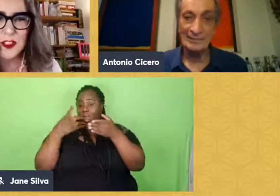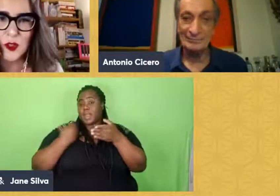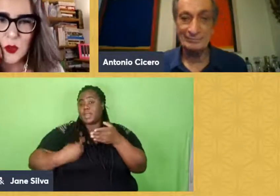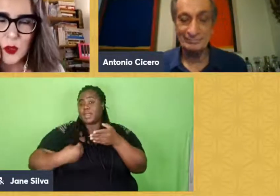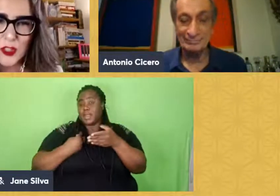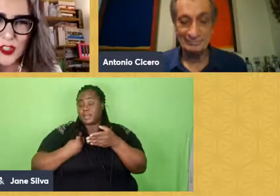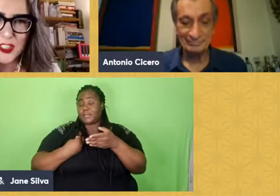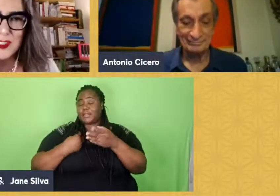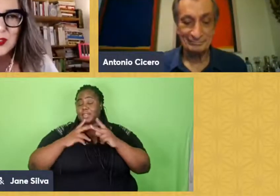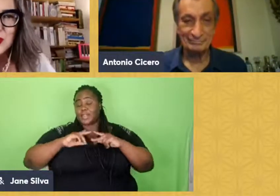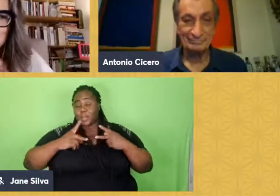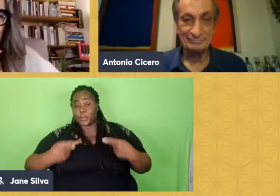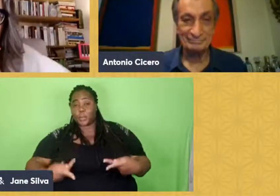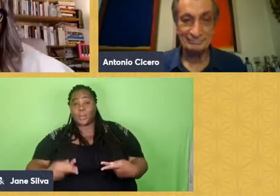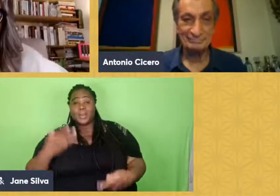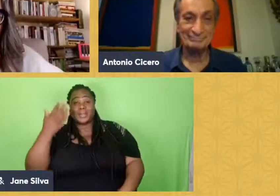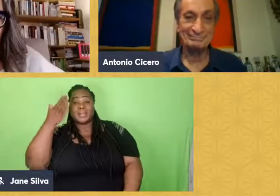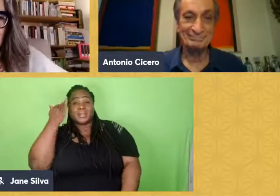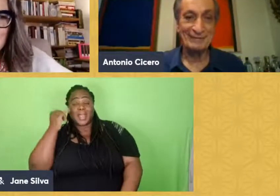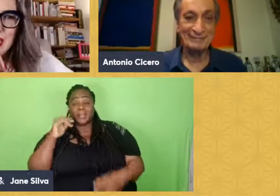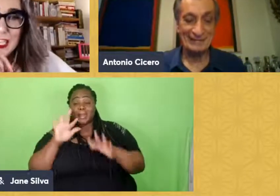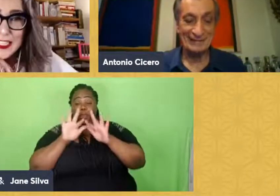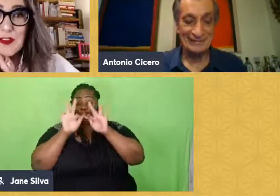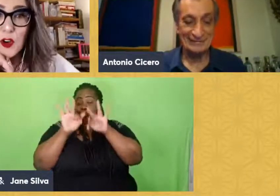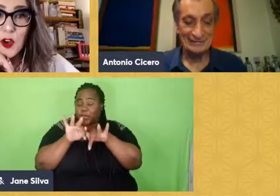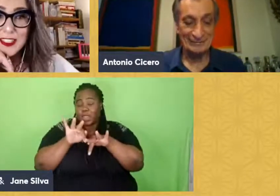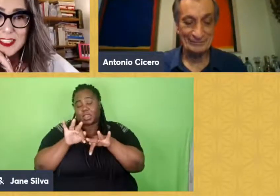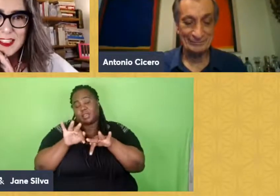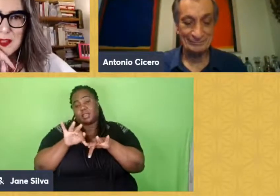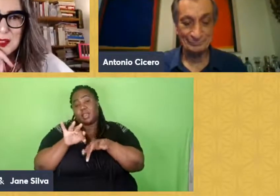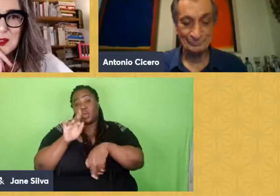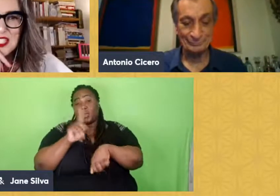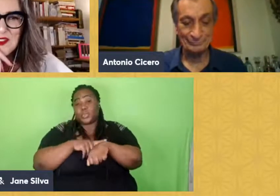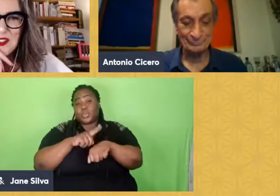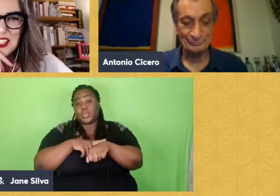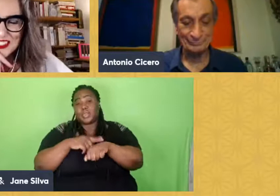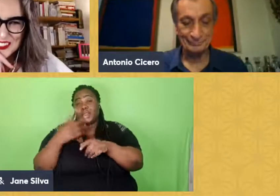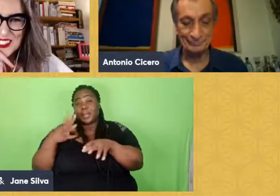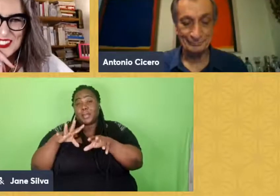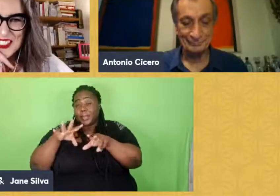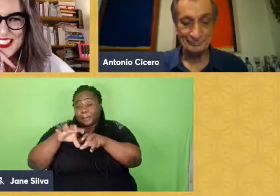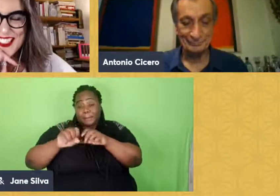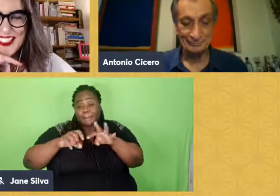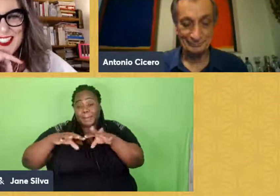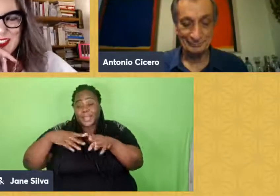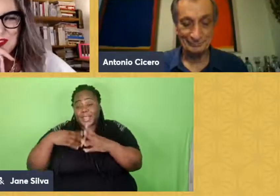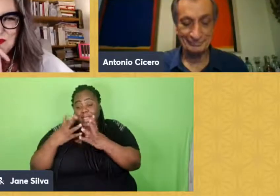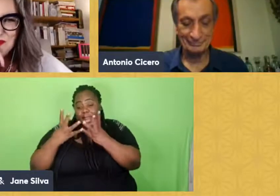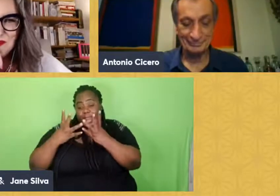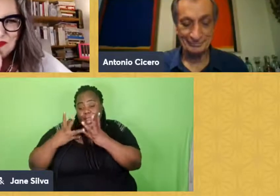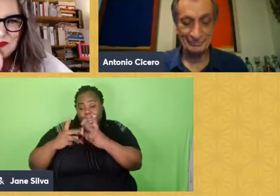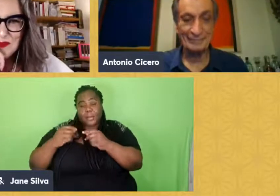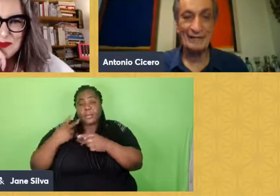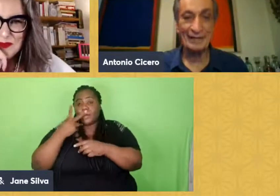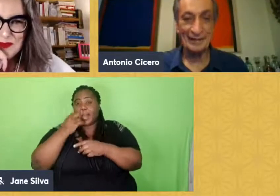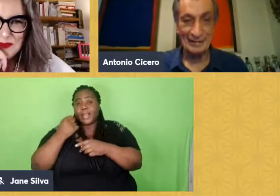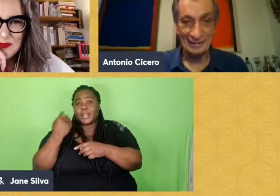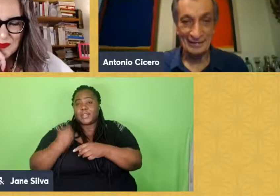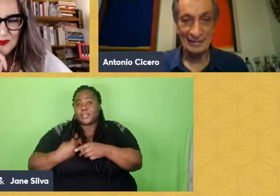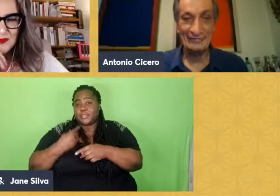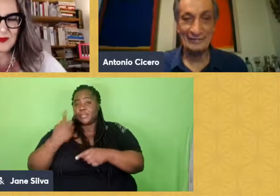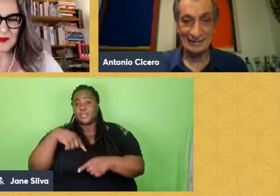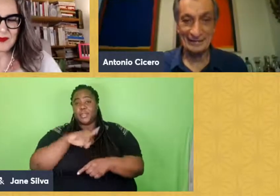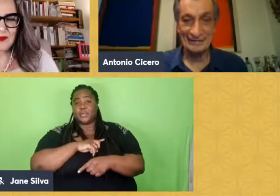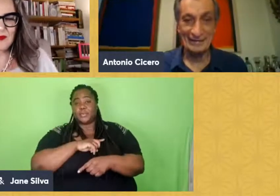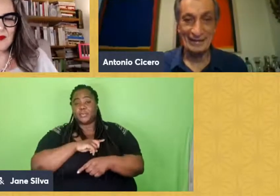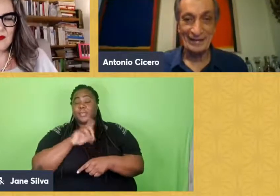da é, finitude, esse tempo é que verdade. devora, né? Esse tempo que nos devora a todos, né? É,